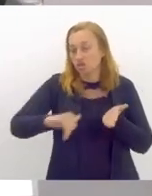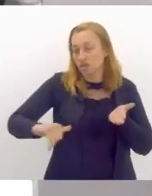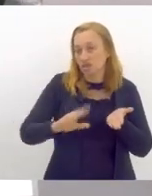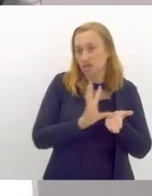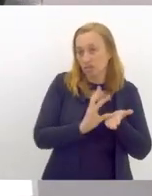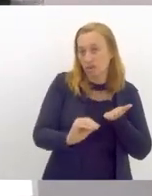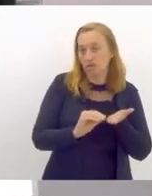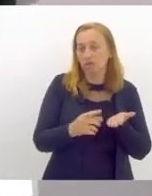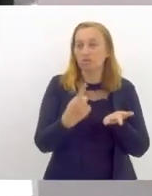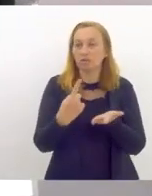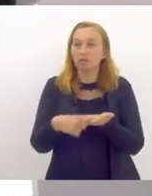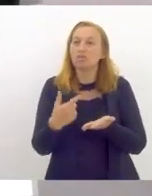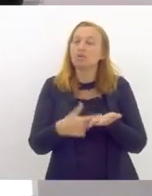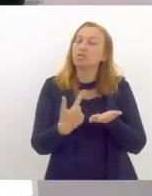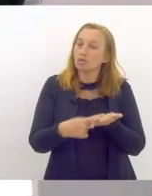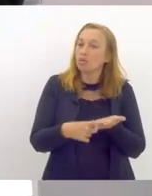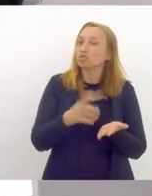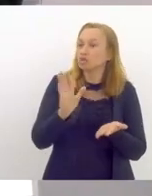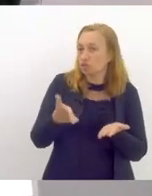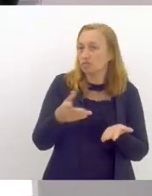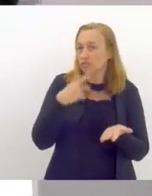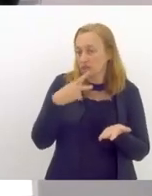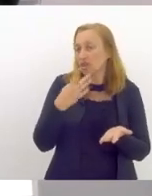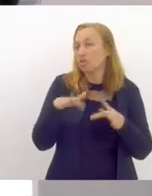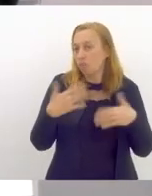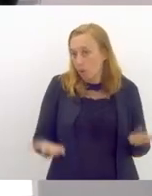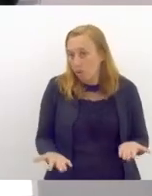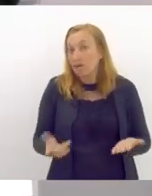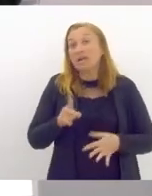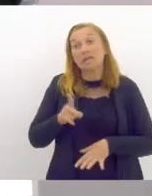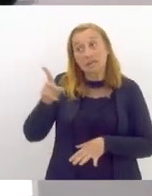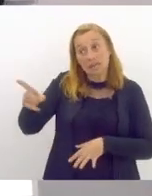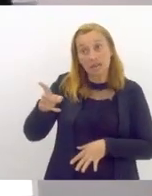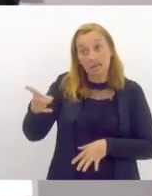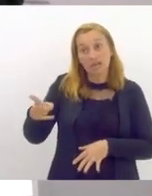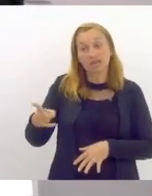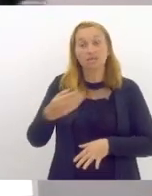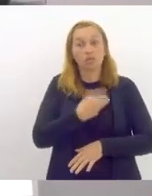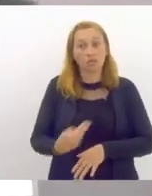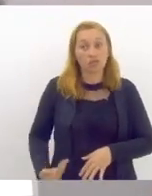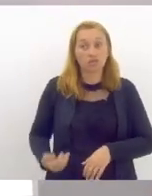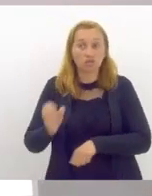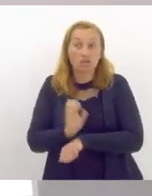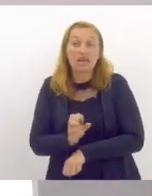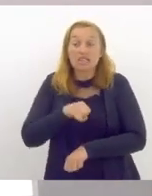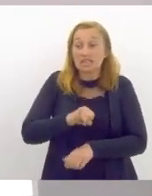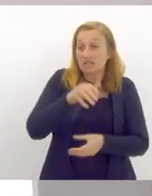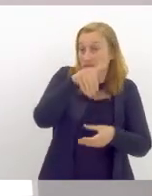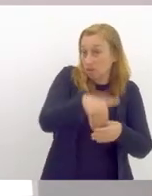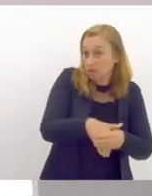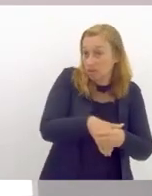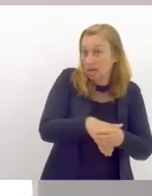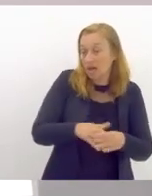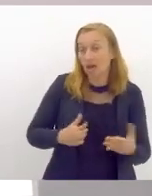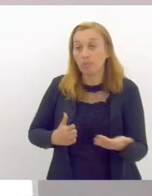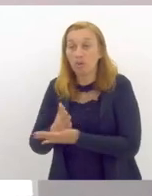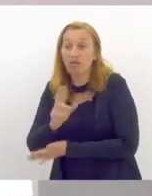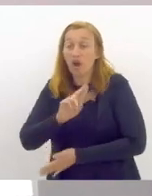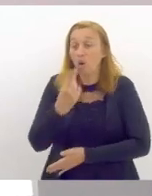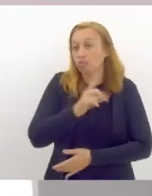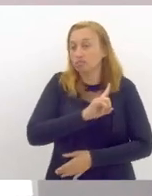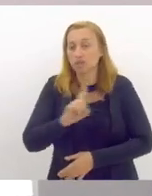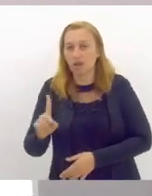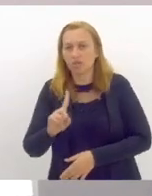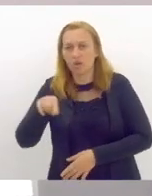e disse Qual foi o acordo e lá estava presente o governo do estado se vai voltar se vai aprovar ou não é outra coisa